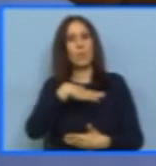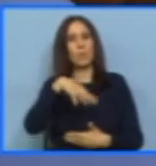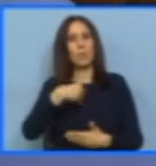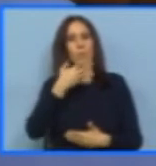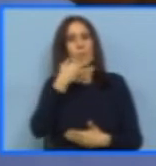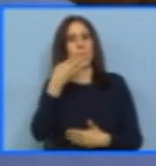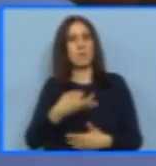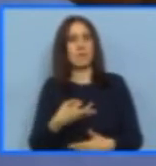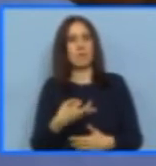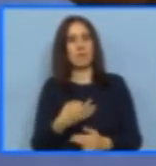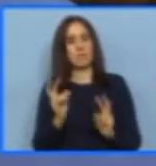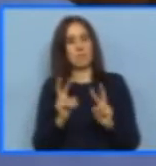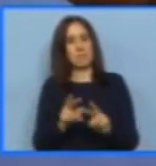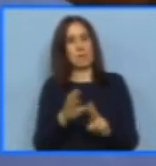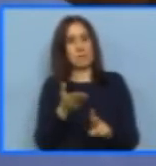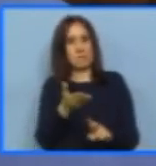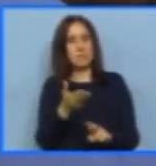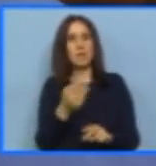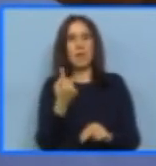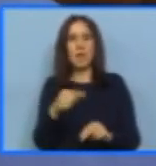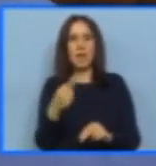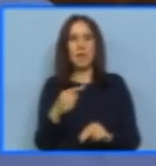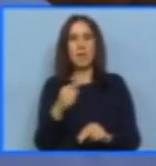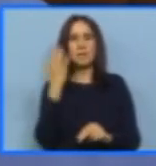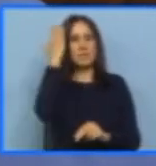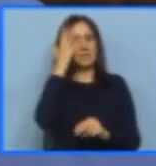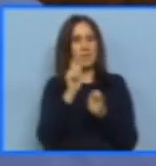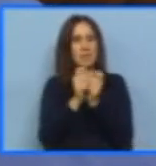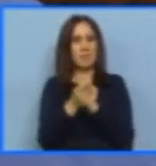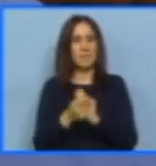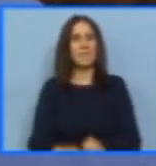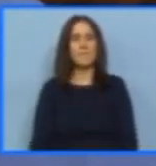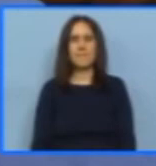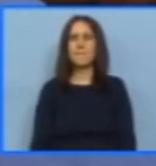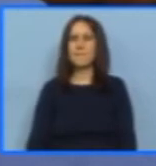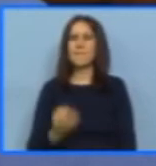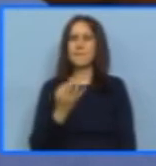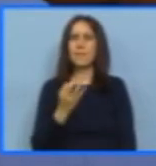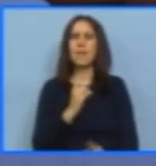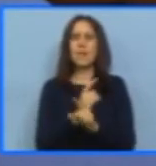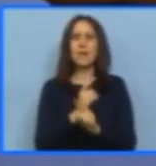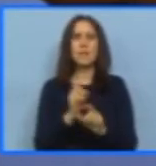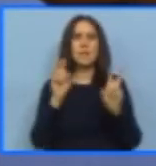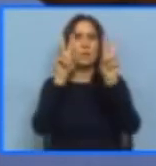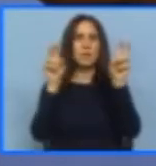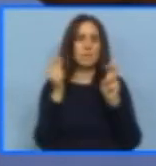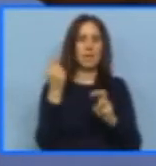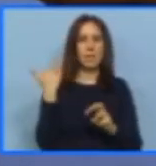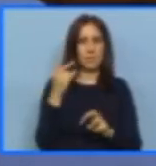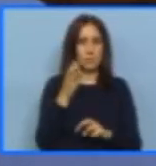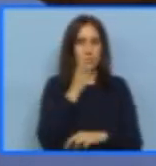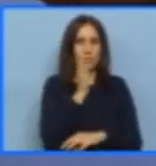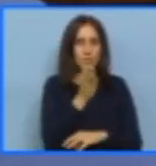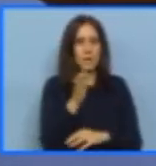inteiro que isto tem os ingredientes de santidade. E regressemos a um tema que há pouco aludiste, que é